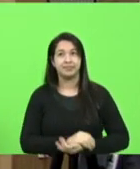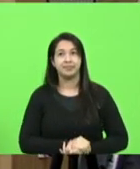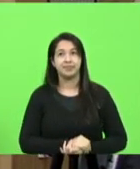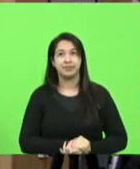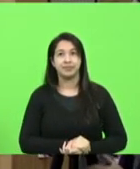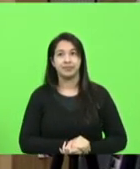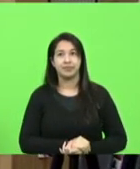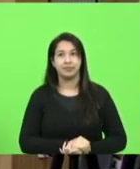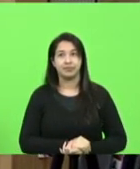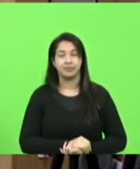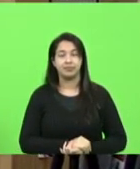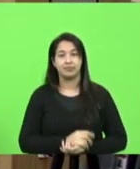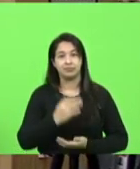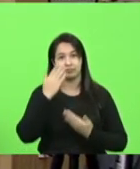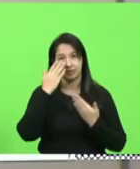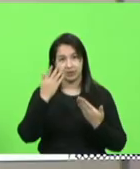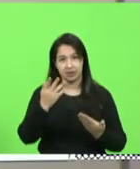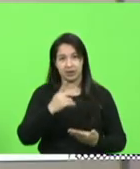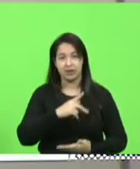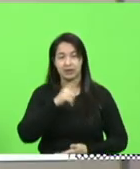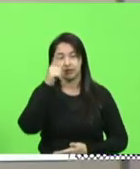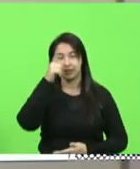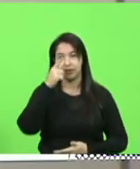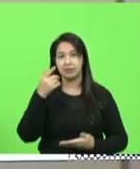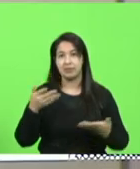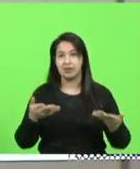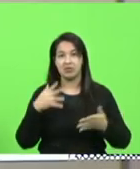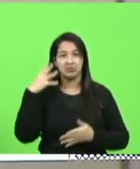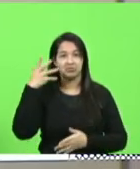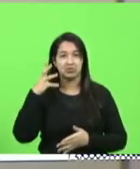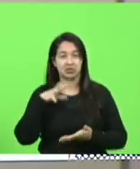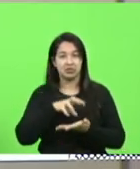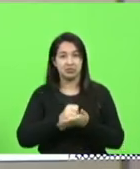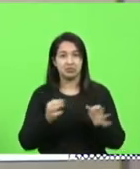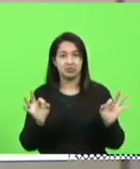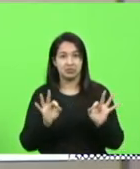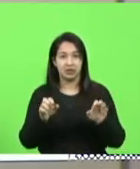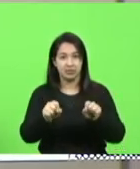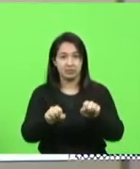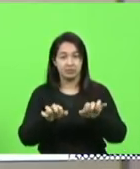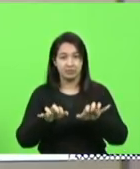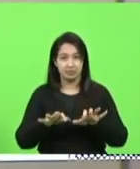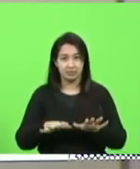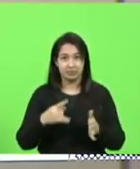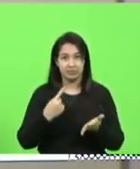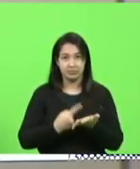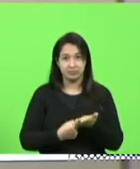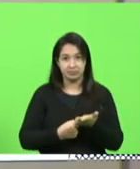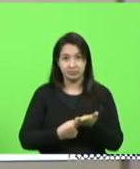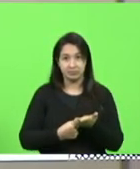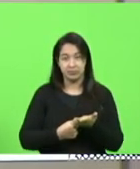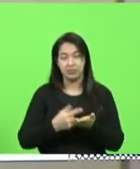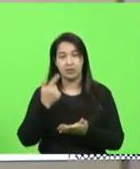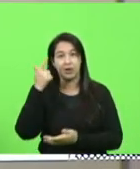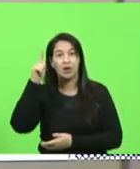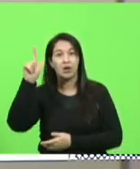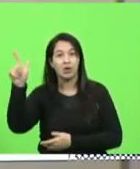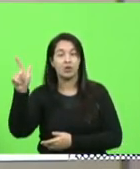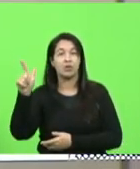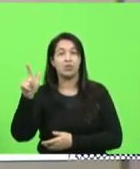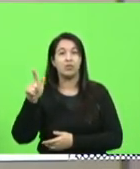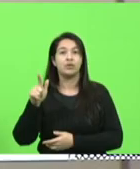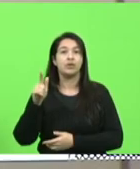Obrigado, deputado Sargento Lima. Não havendo novos oradores inscritos, essa presidência, antes de encerrar a sessão, convoca outra